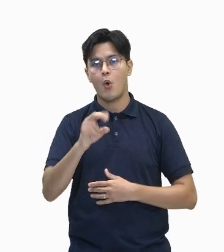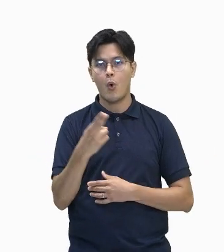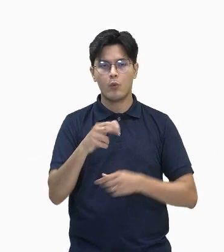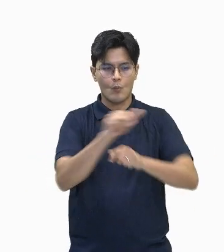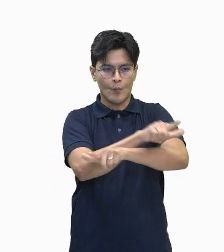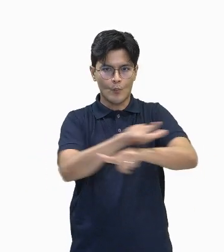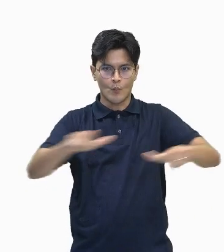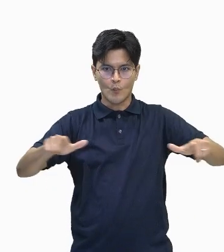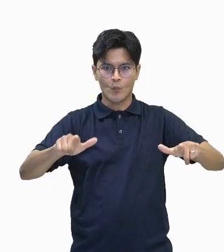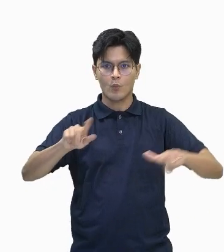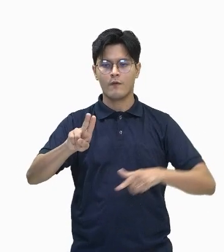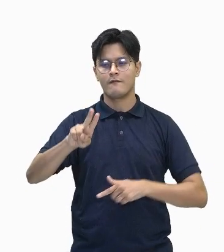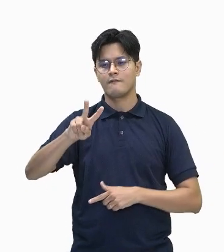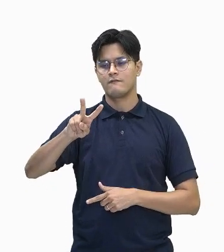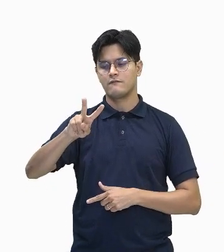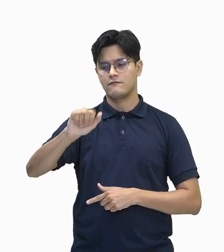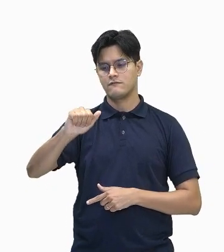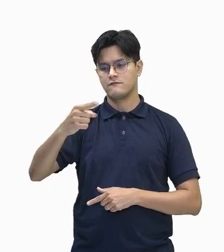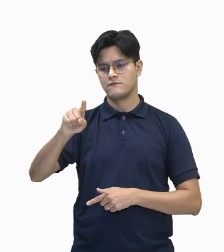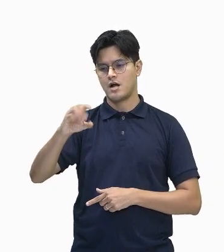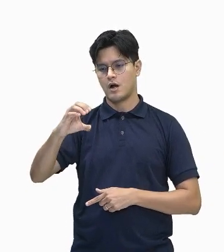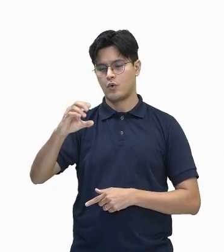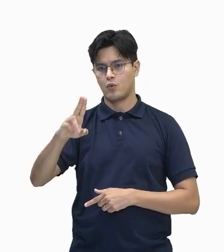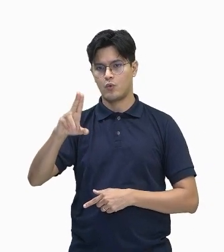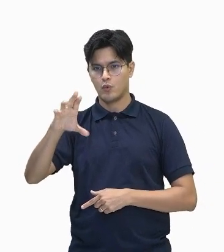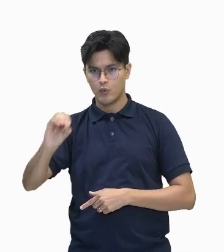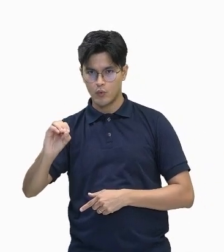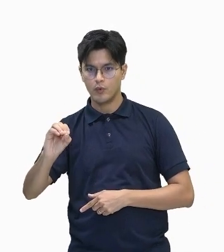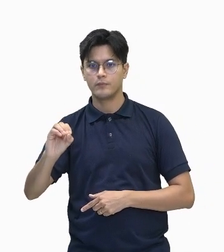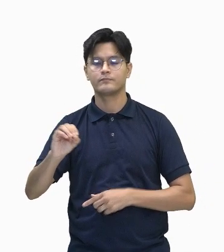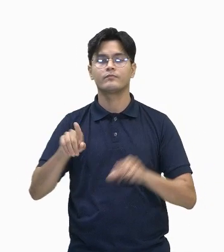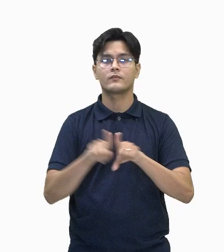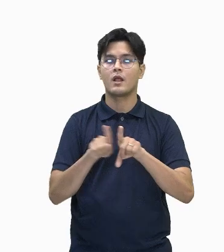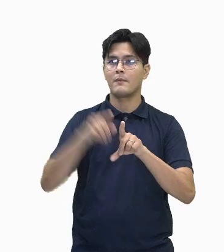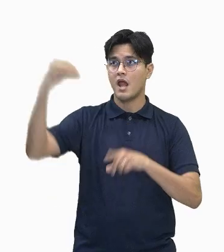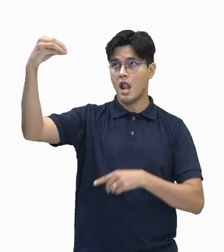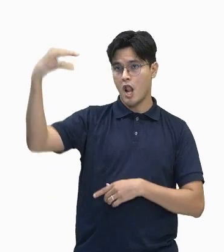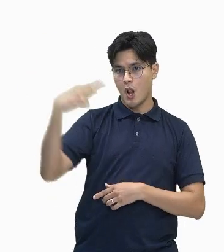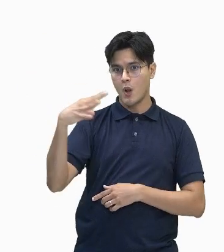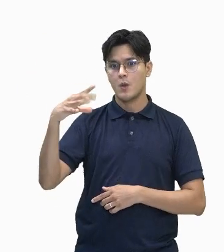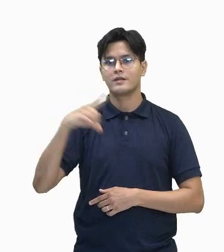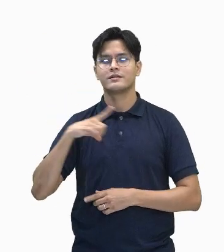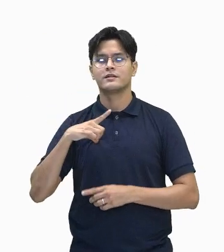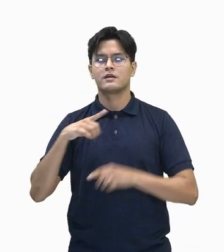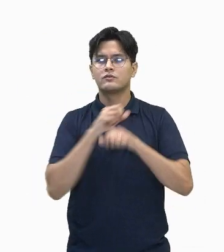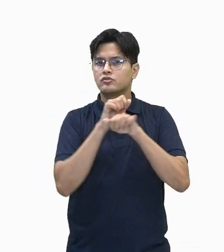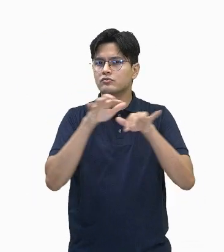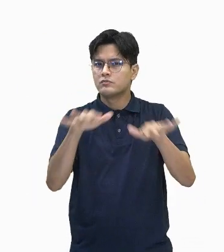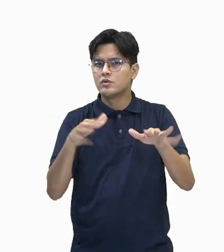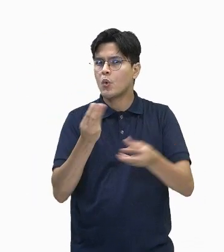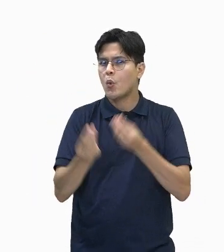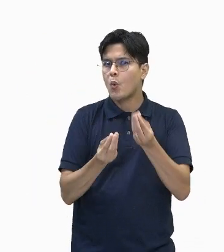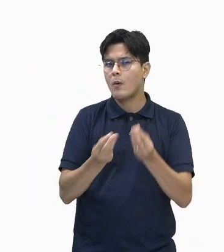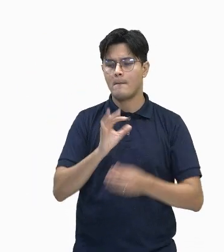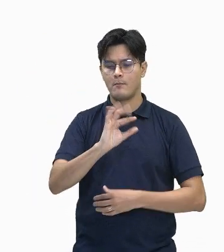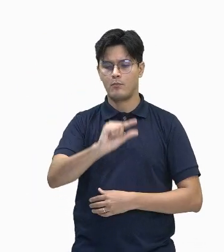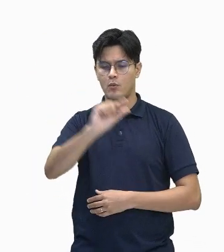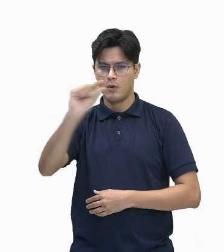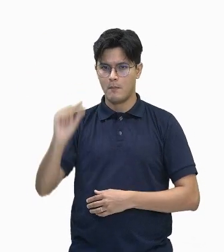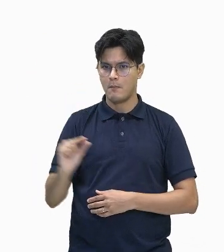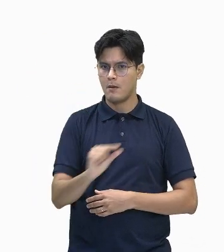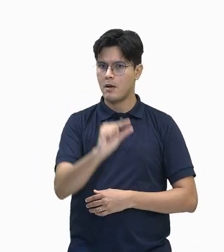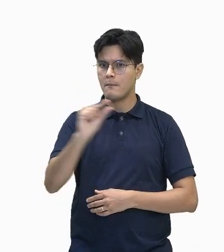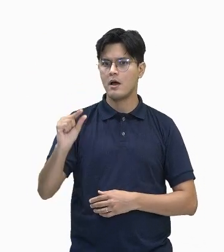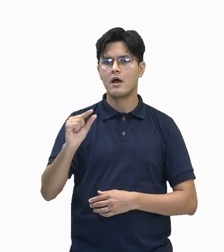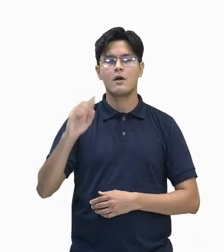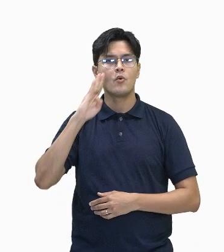exibe comportamento corpuscular, ou seja, ela também se comporta como partícula, especialmente em fenômenos